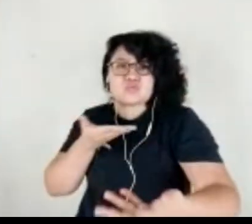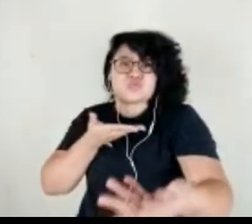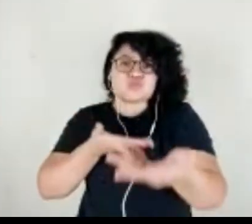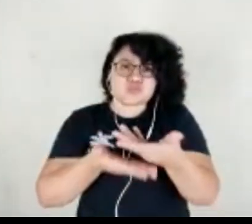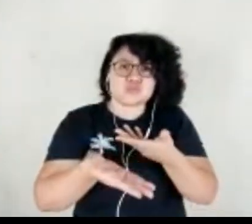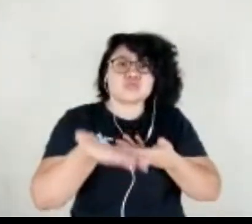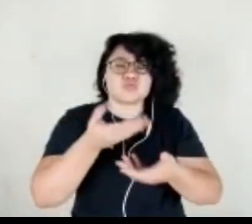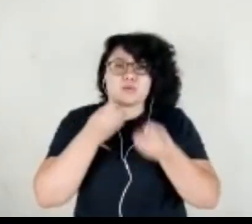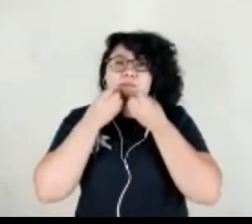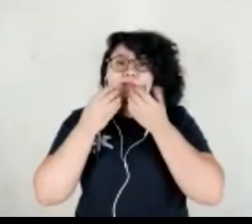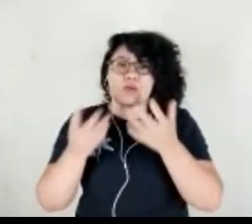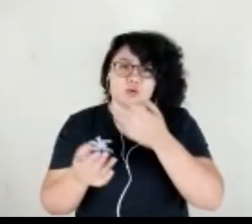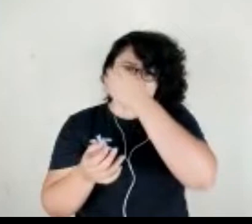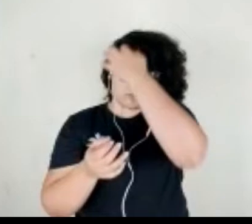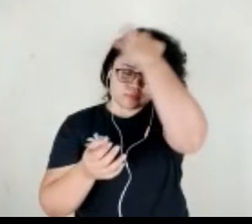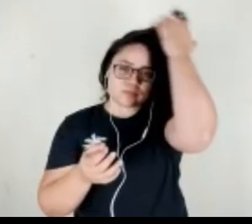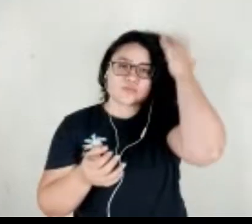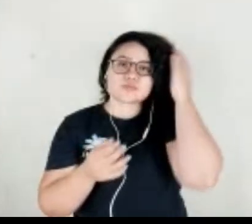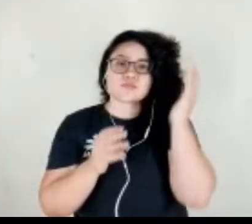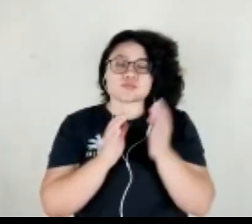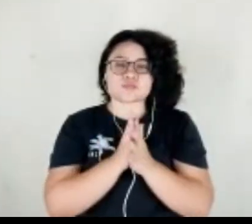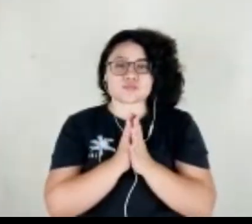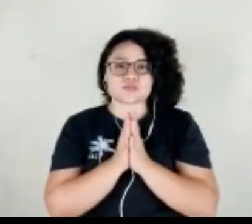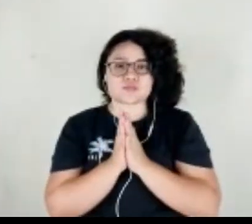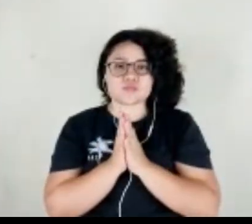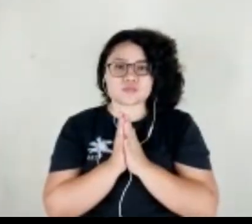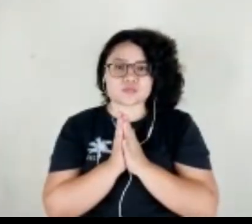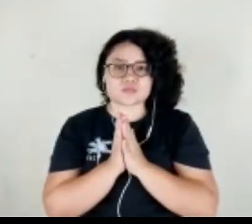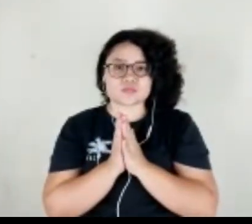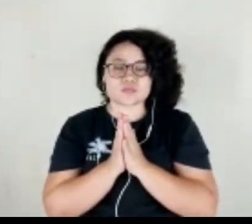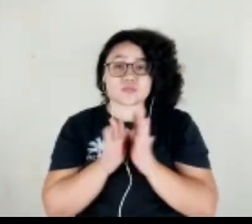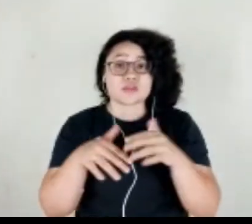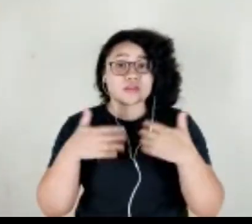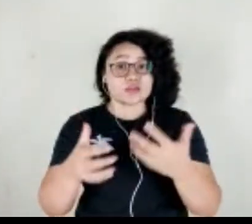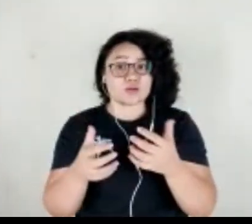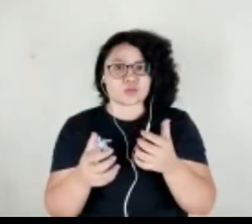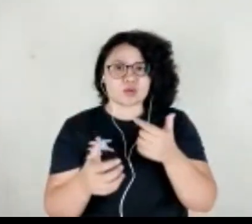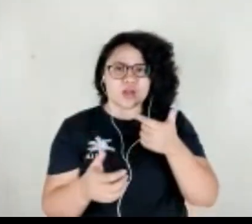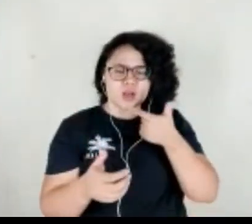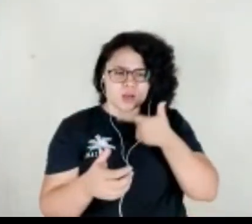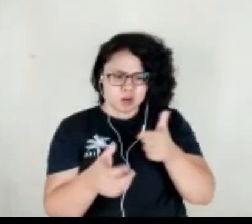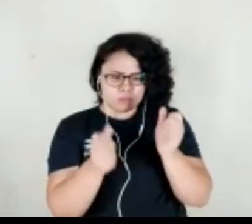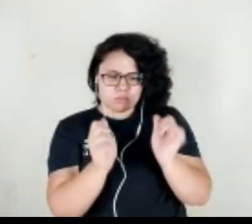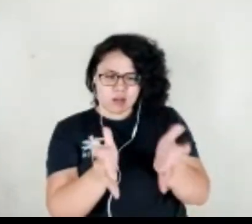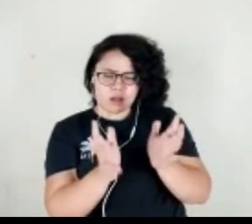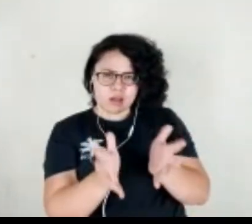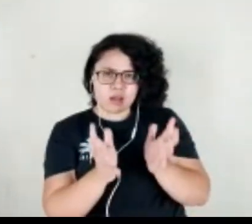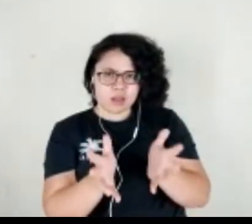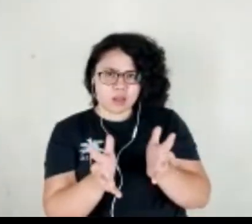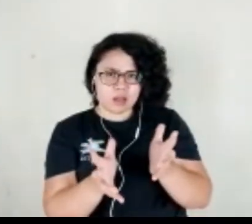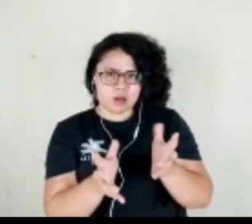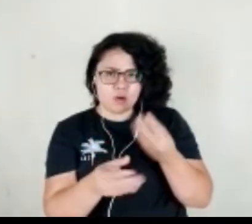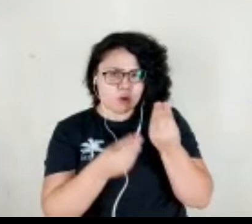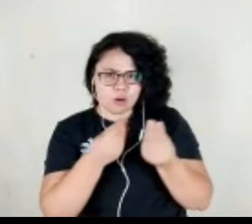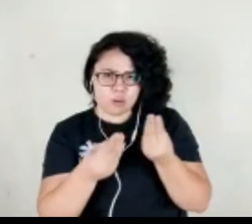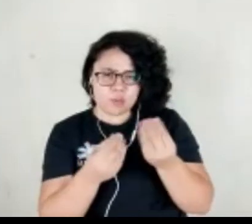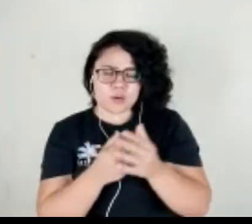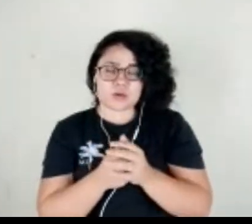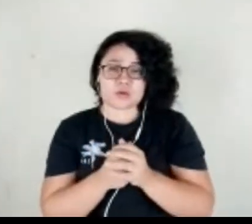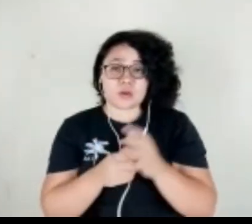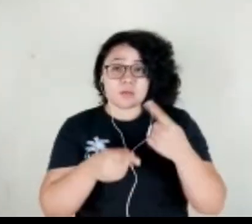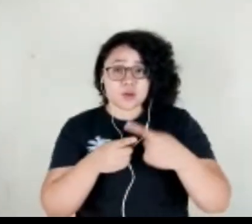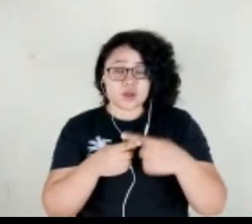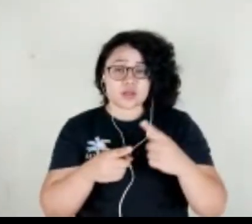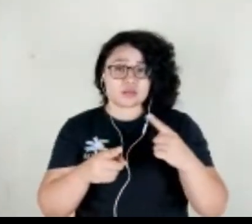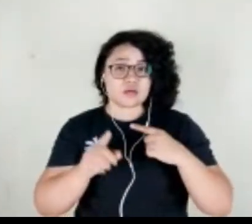que haja uma comunicação, correto? Então, a Libras se torna uma língua justamente porque ela